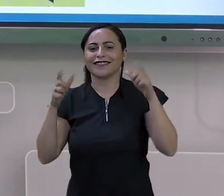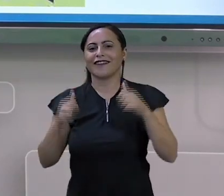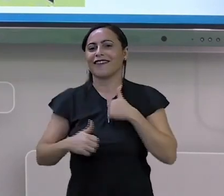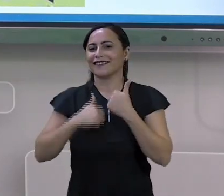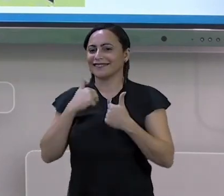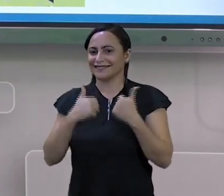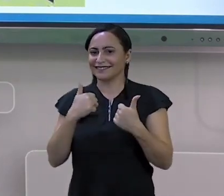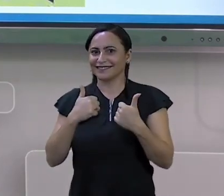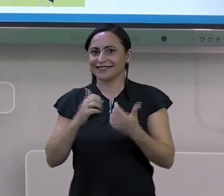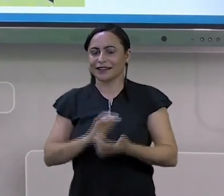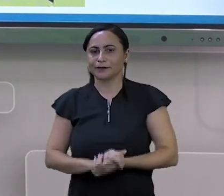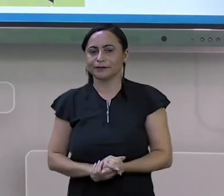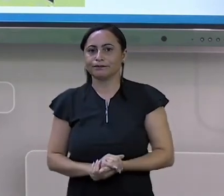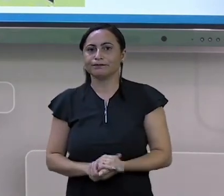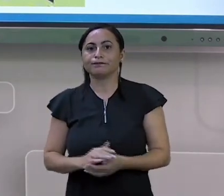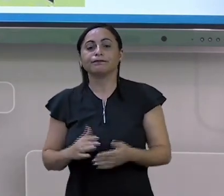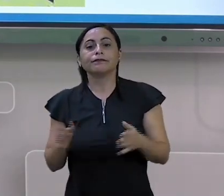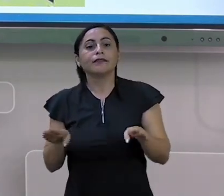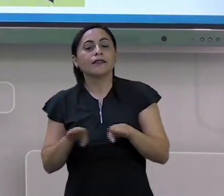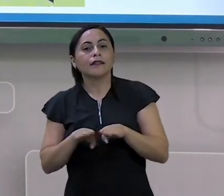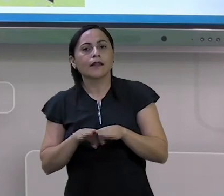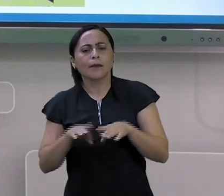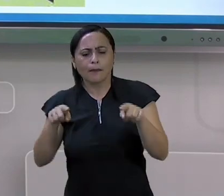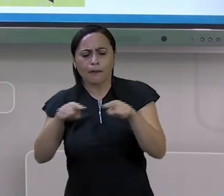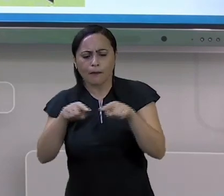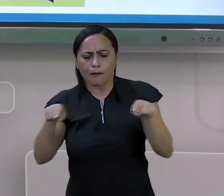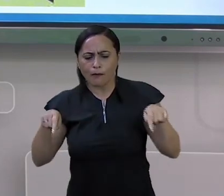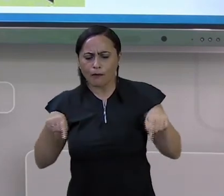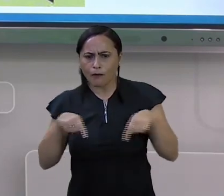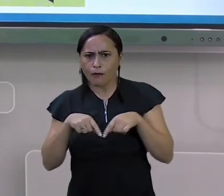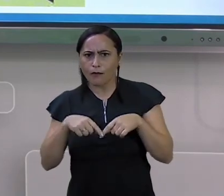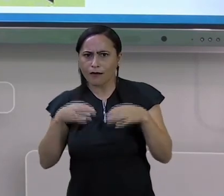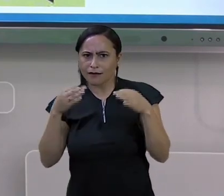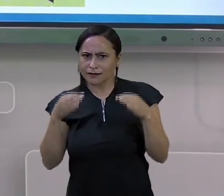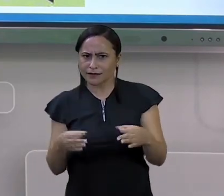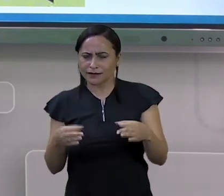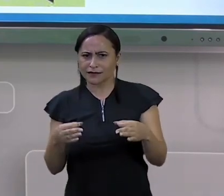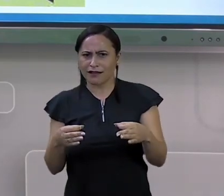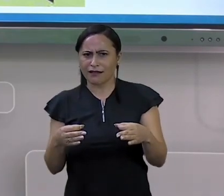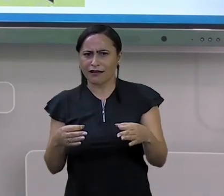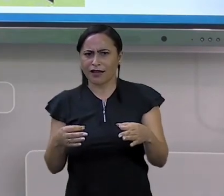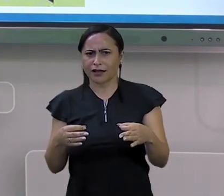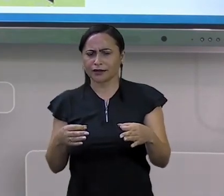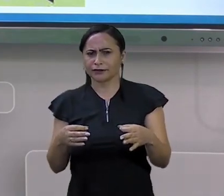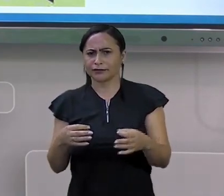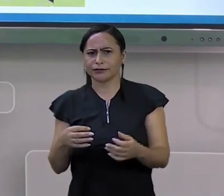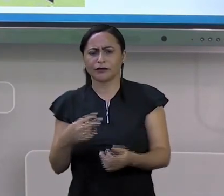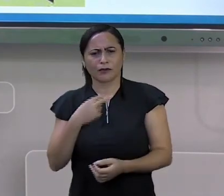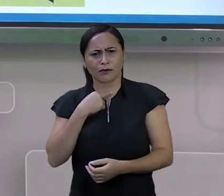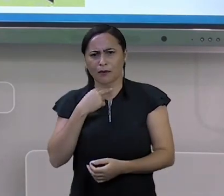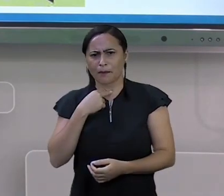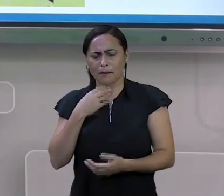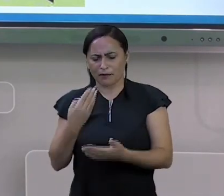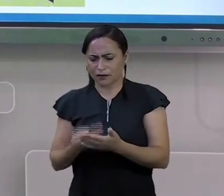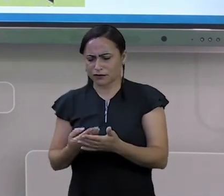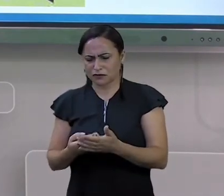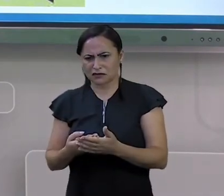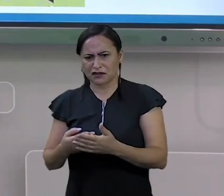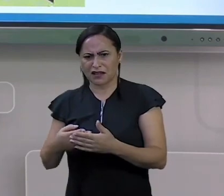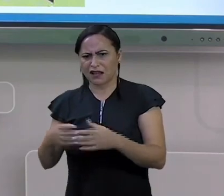tenha um ambiente favorável, não se estuda em qualquer lugar, com caderno em cima do colo, né? Sentado em